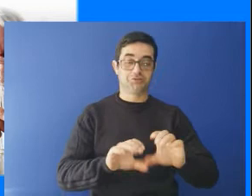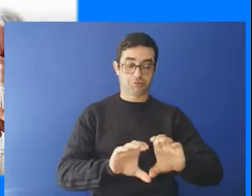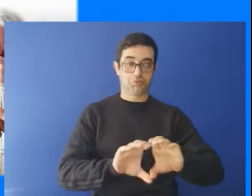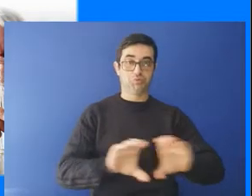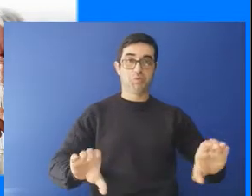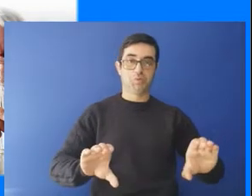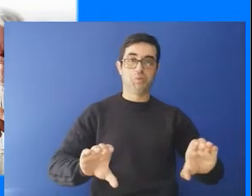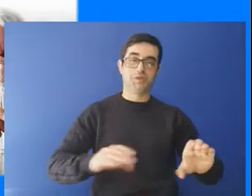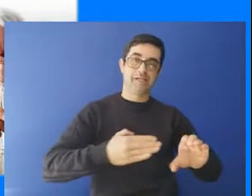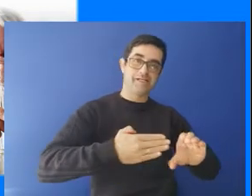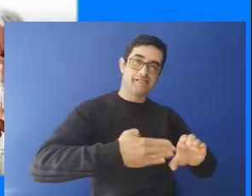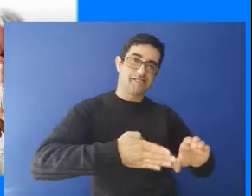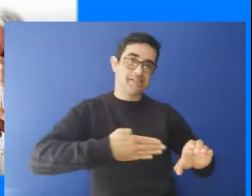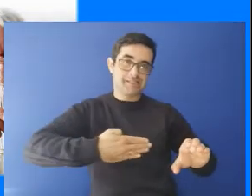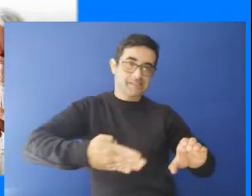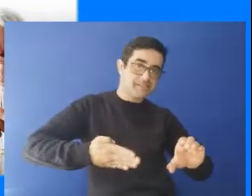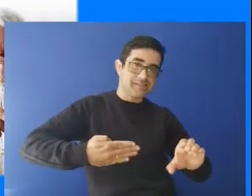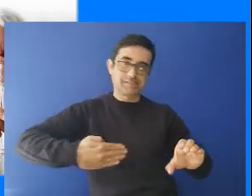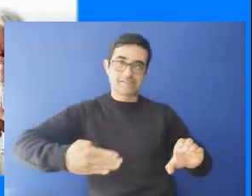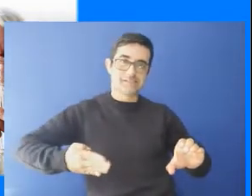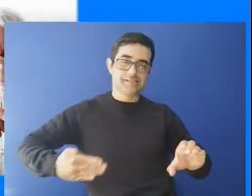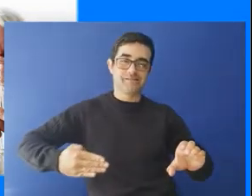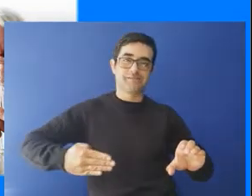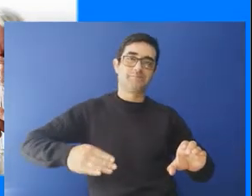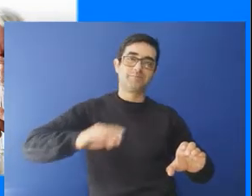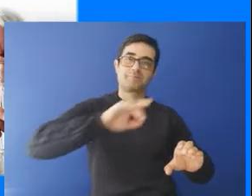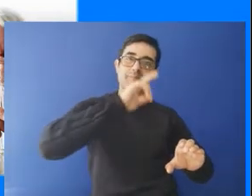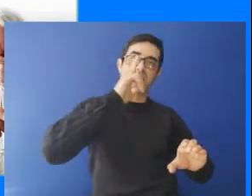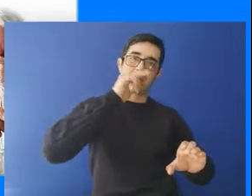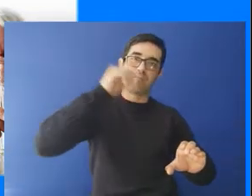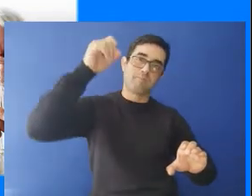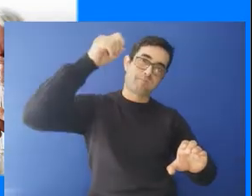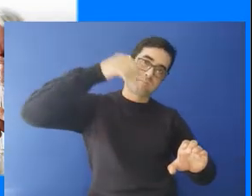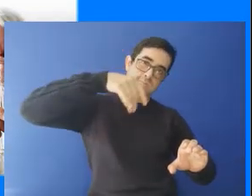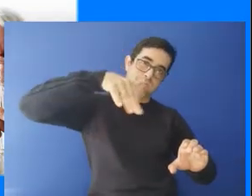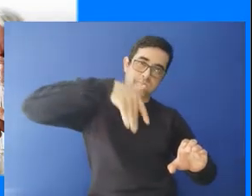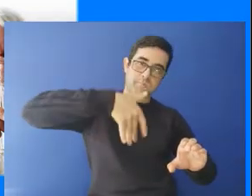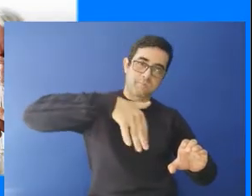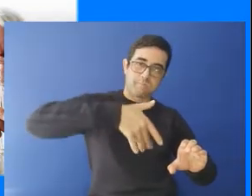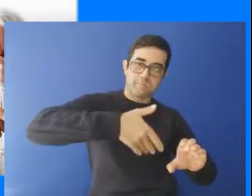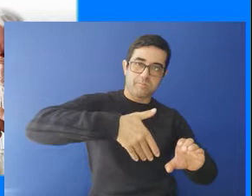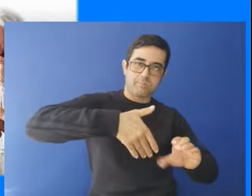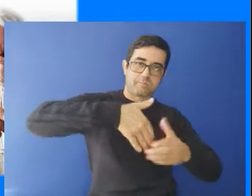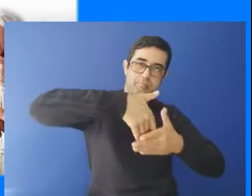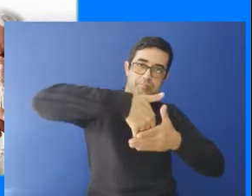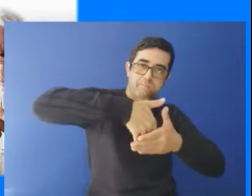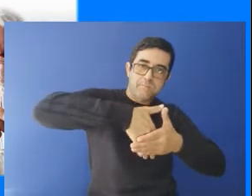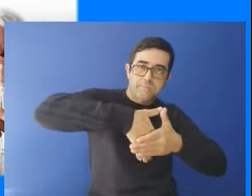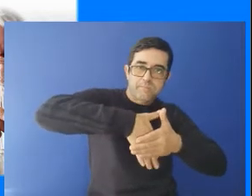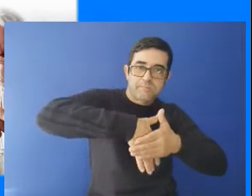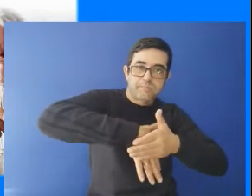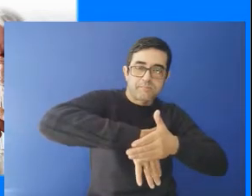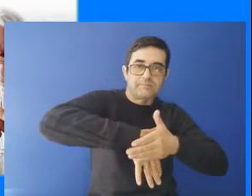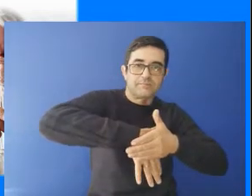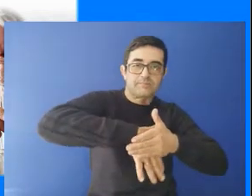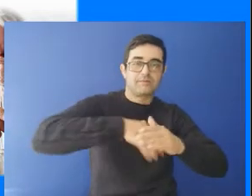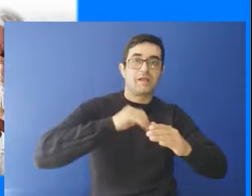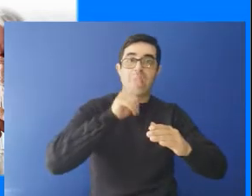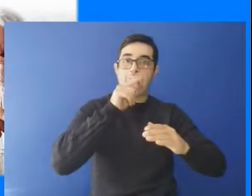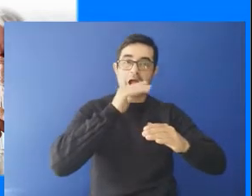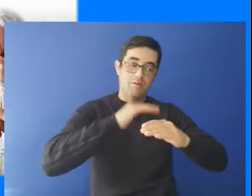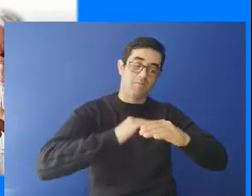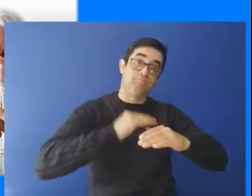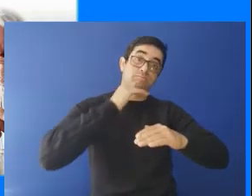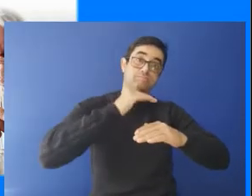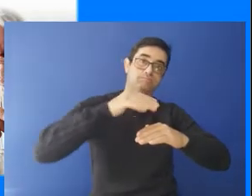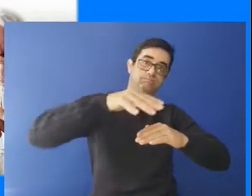fragmentada, ela pode ter fissuras, né, que permitem a permeabilidade da água também. A água que se deposita acima da